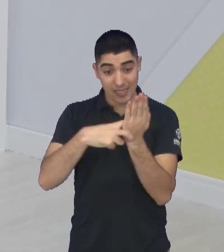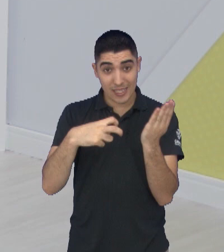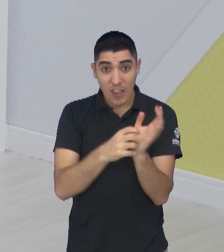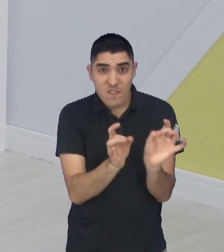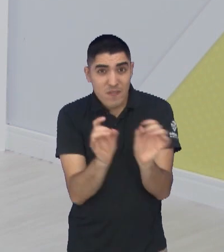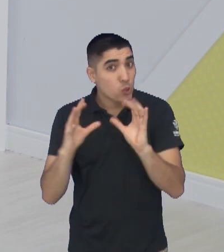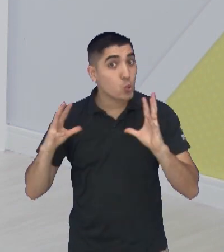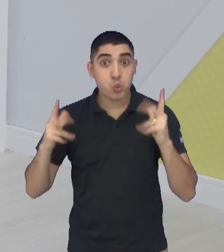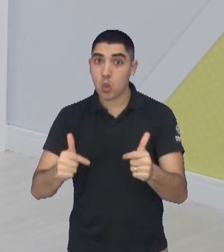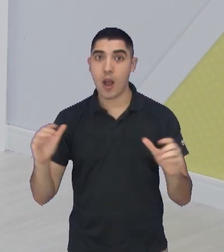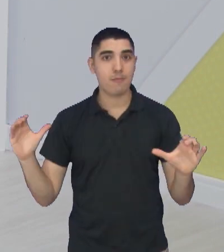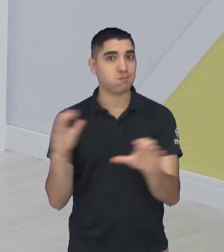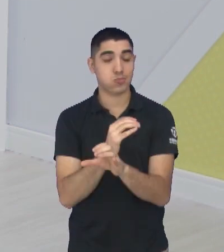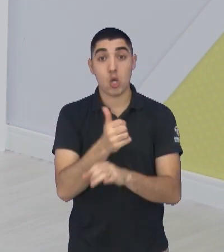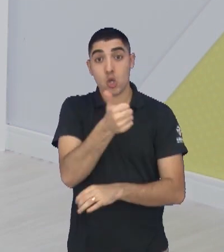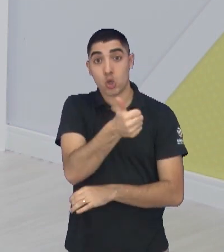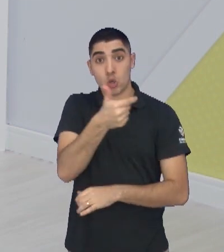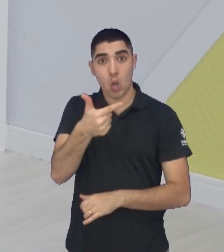esgotados, hein?